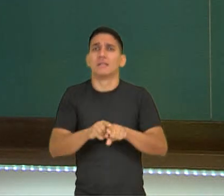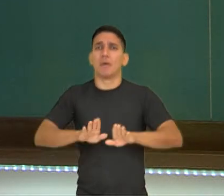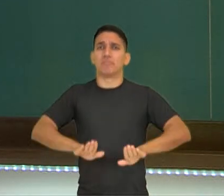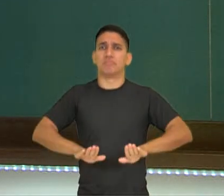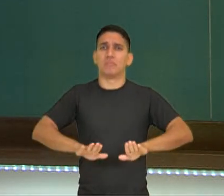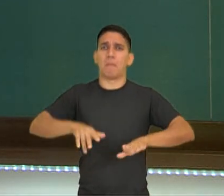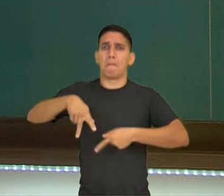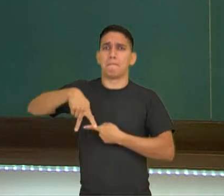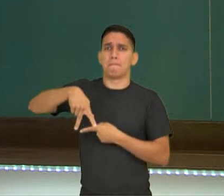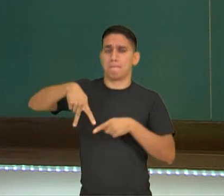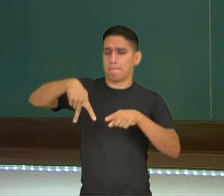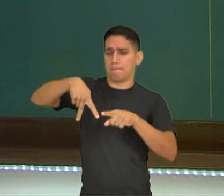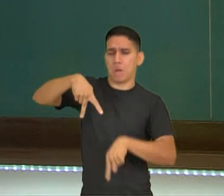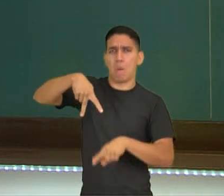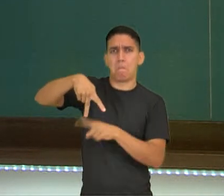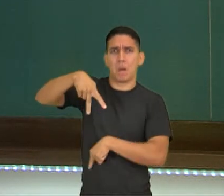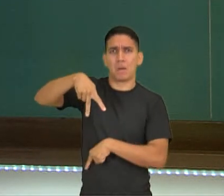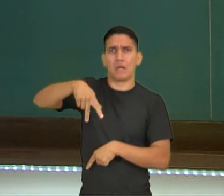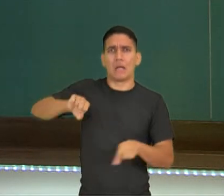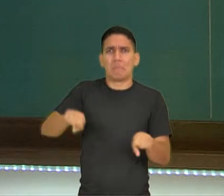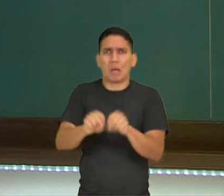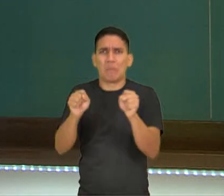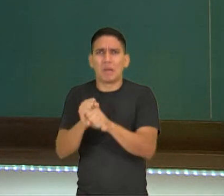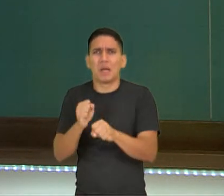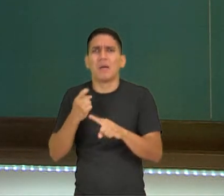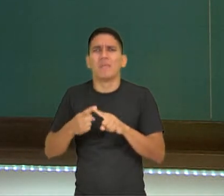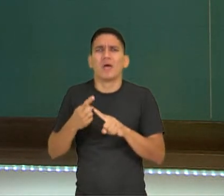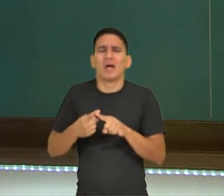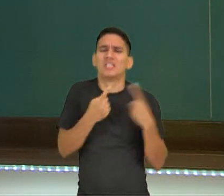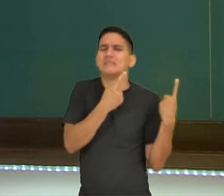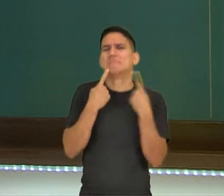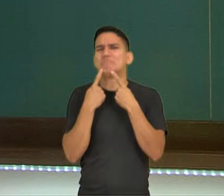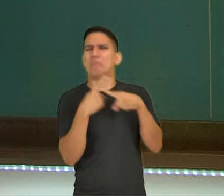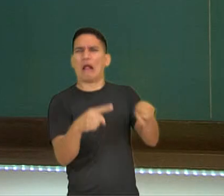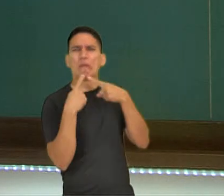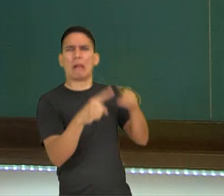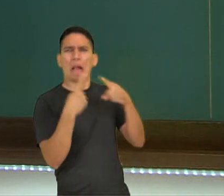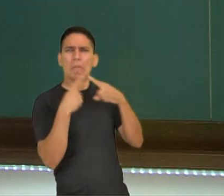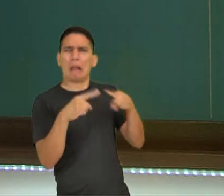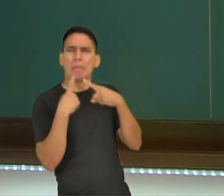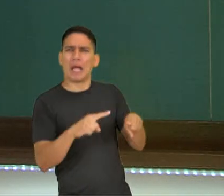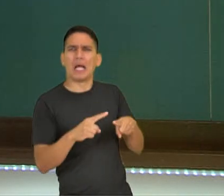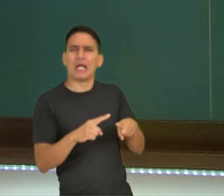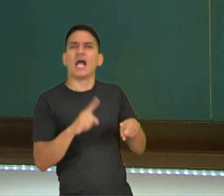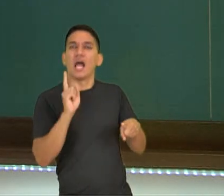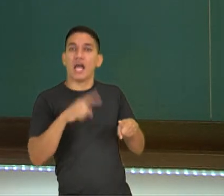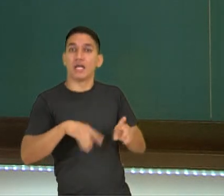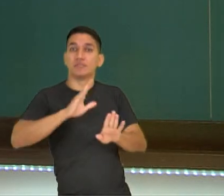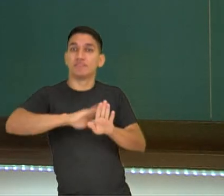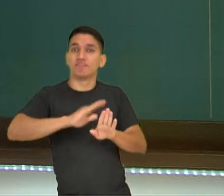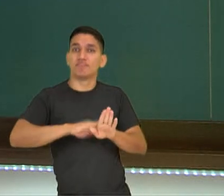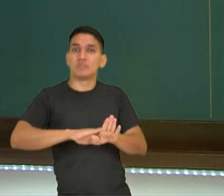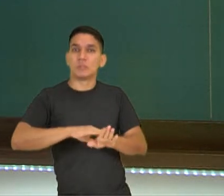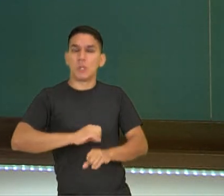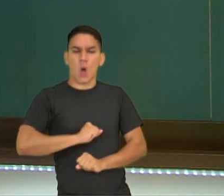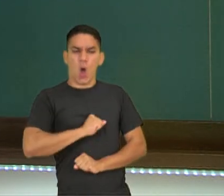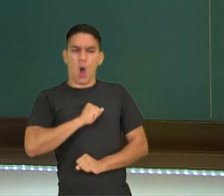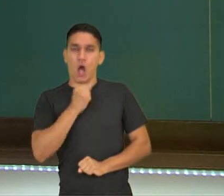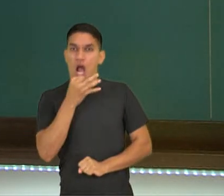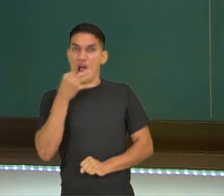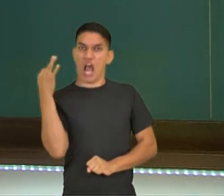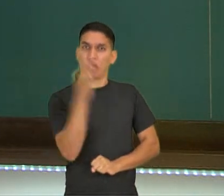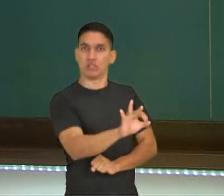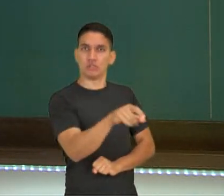de vandalismo, seria uma espécie de ponto assim de crítica mesmo, uma ofensa. Era uma espécie de ofensa